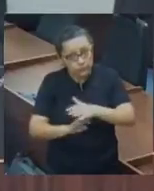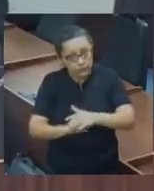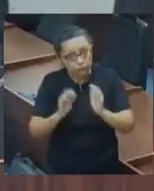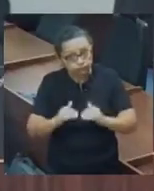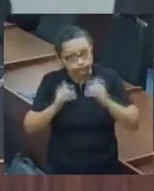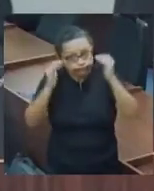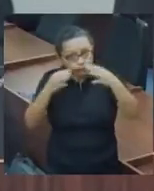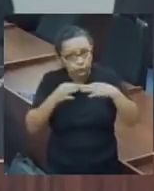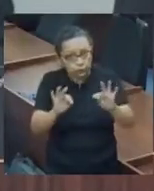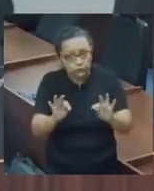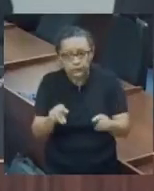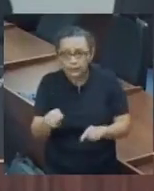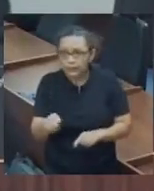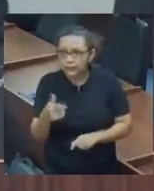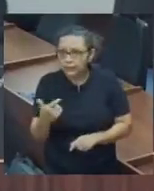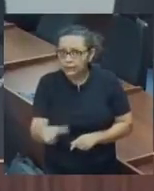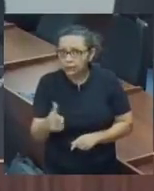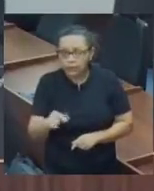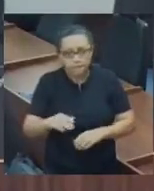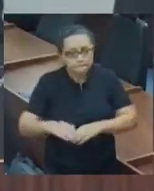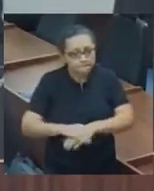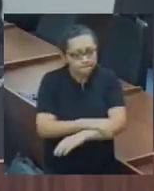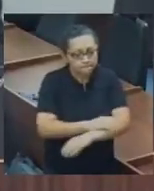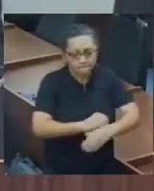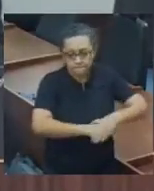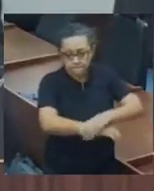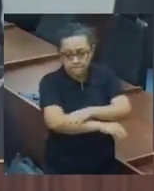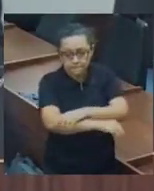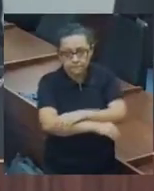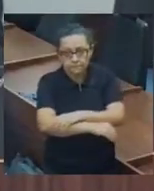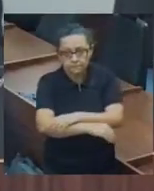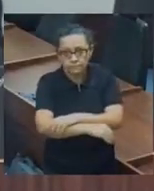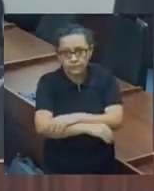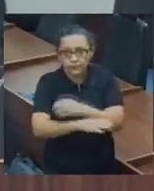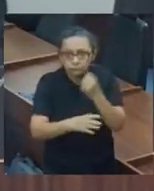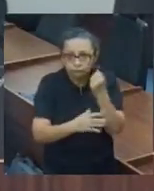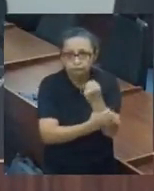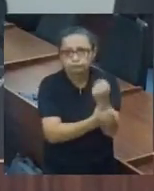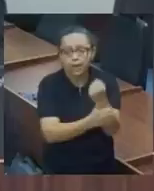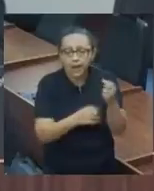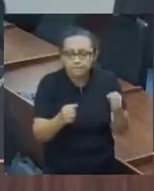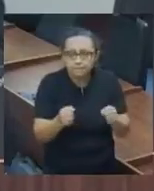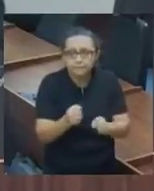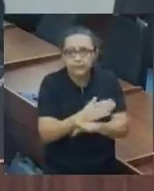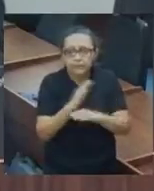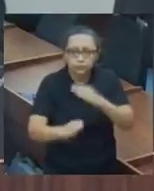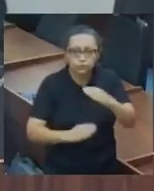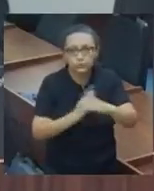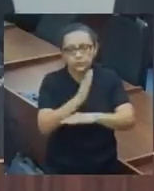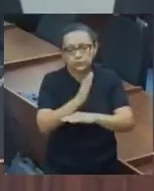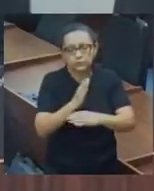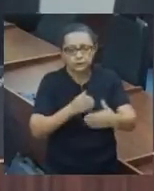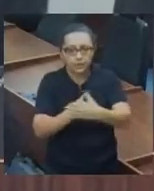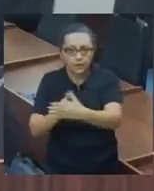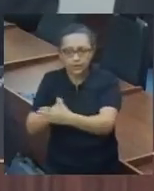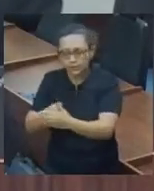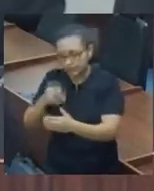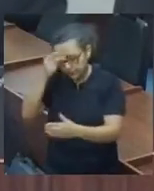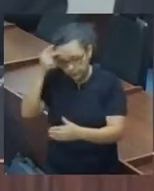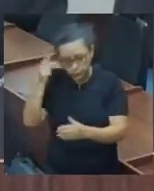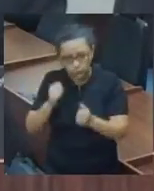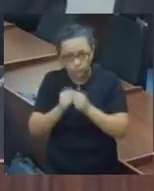tem é próteses que assegurem a plena a superação da barreira para as limitações